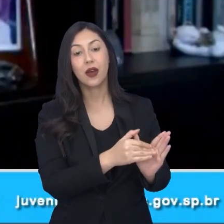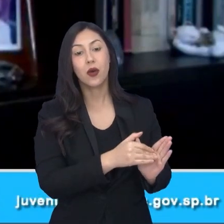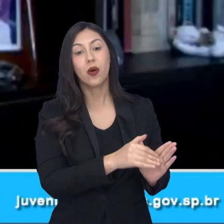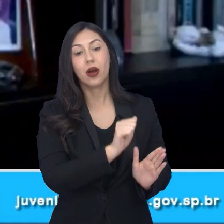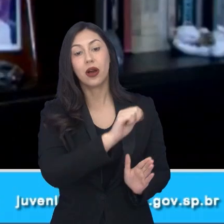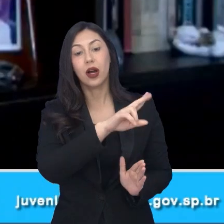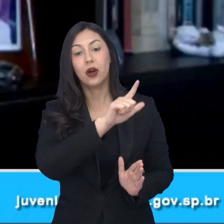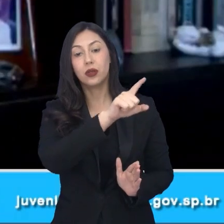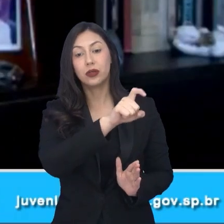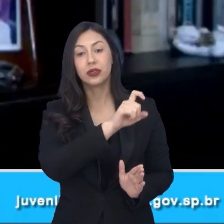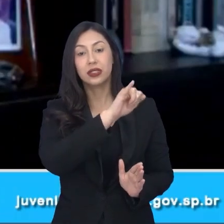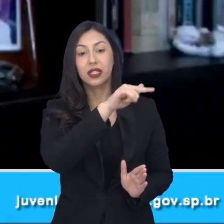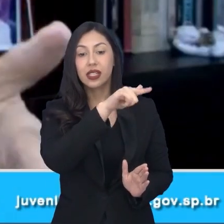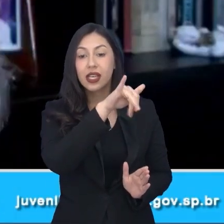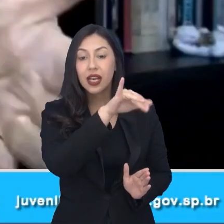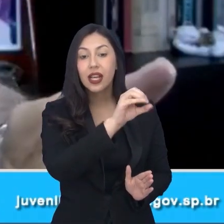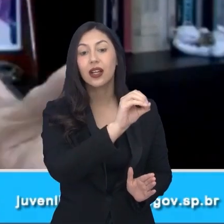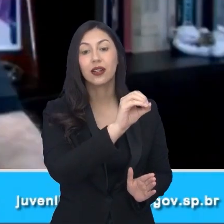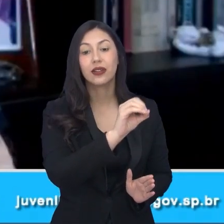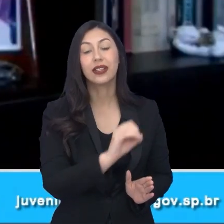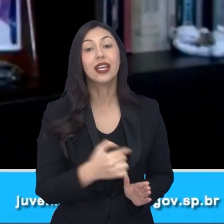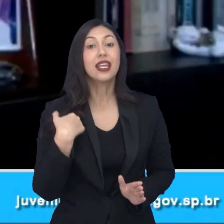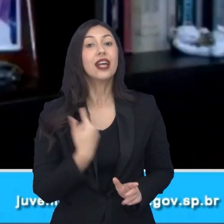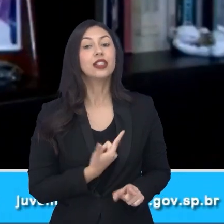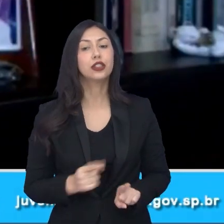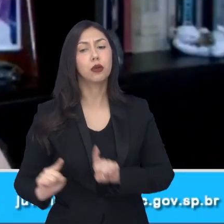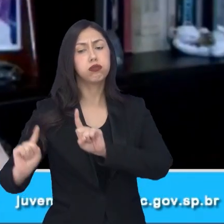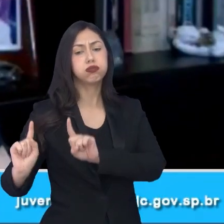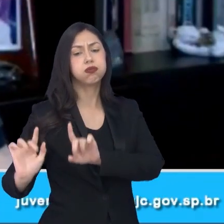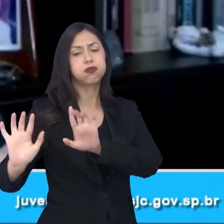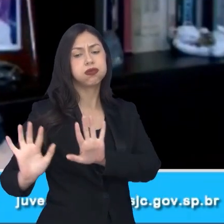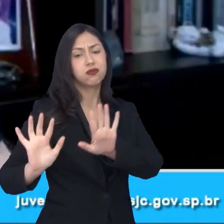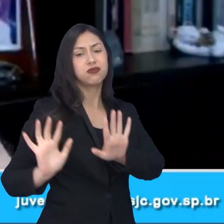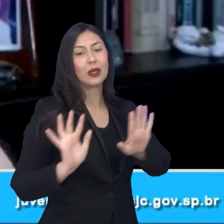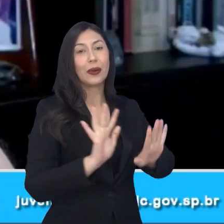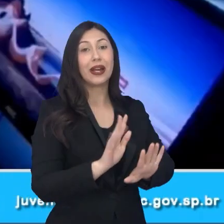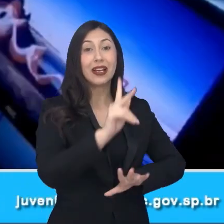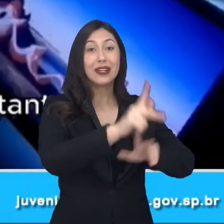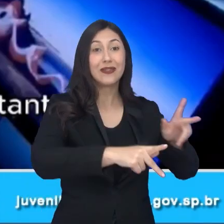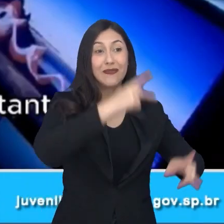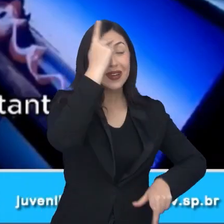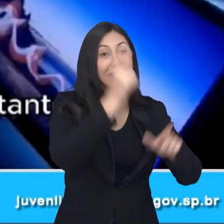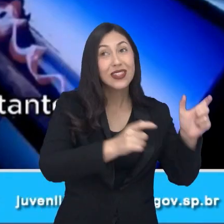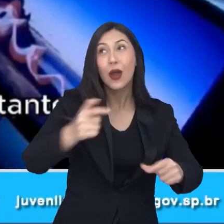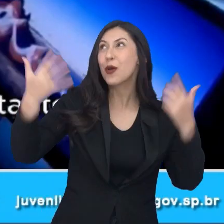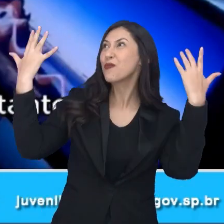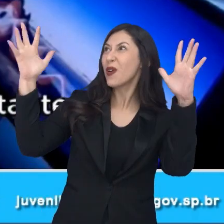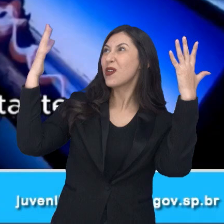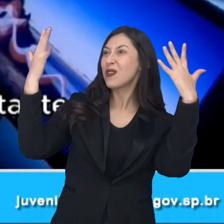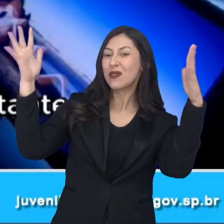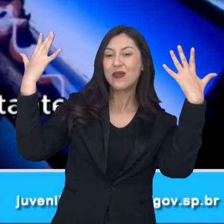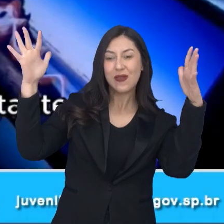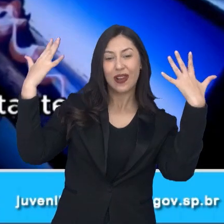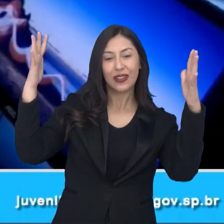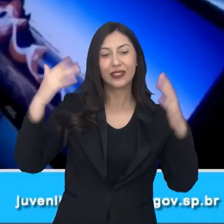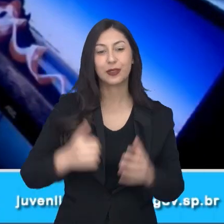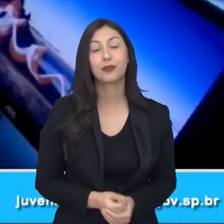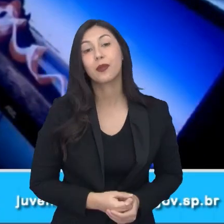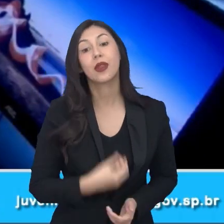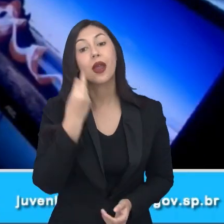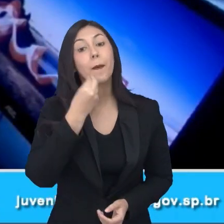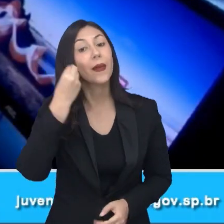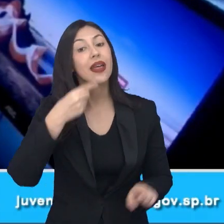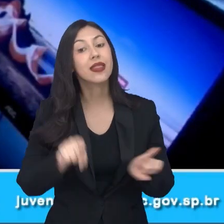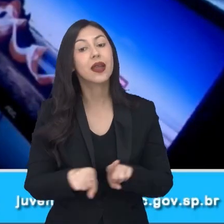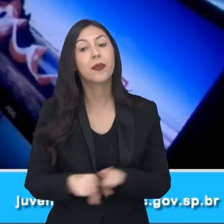seria realizada a cerimônia. E conforme nós passávamos, as pessoas na rua aplaudiam. A experiência na Univap também foi importante para o